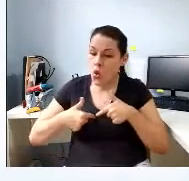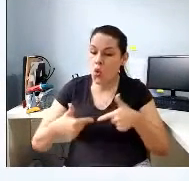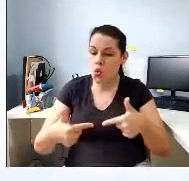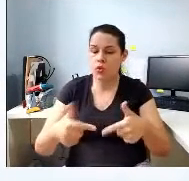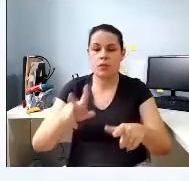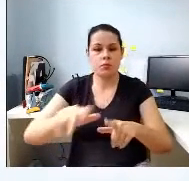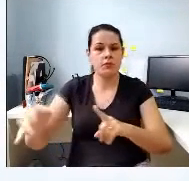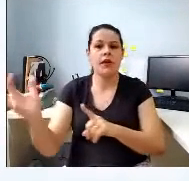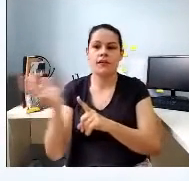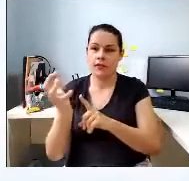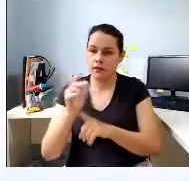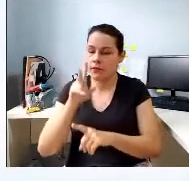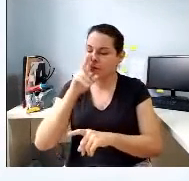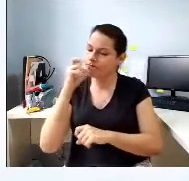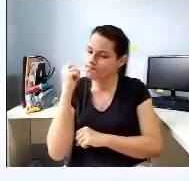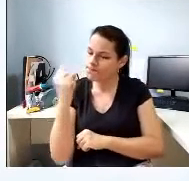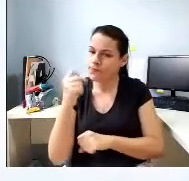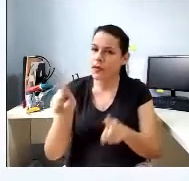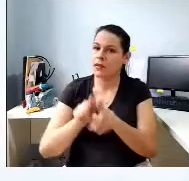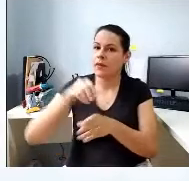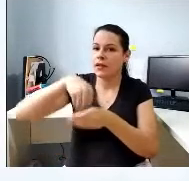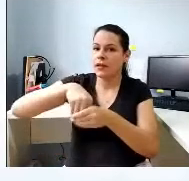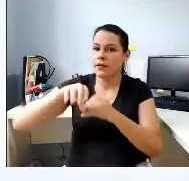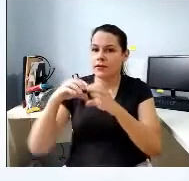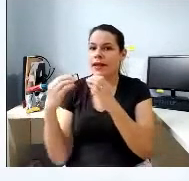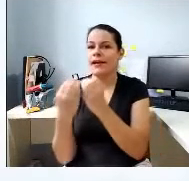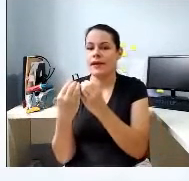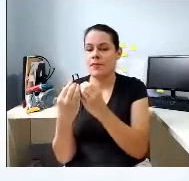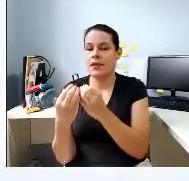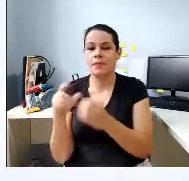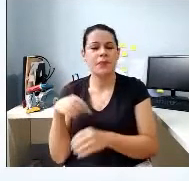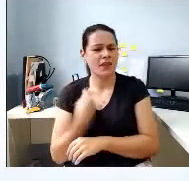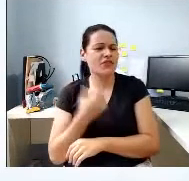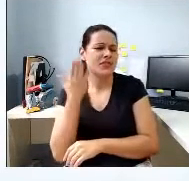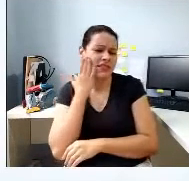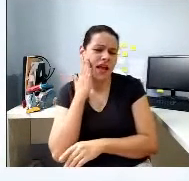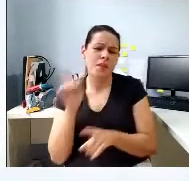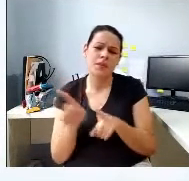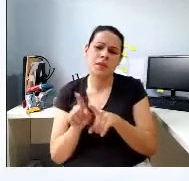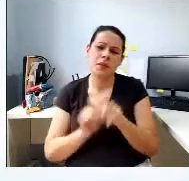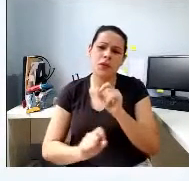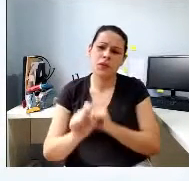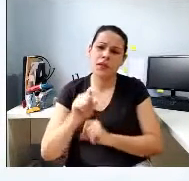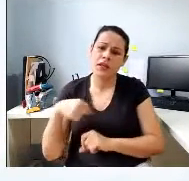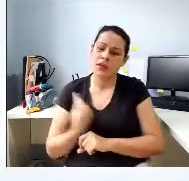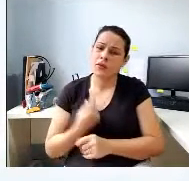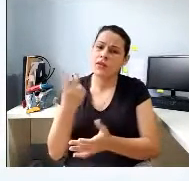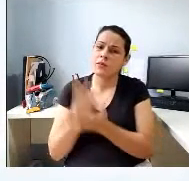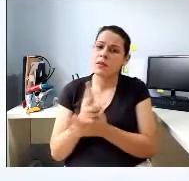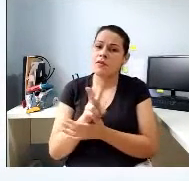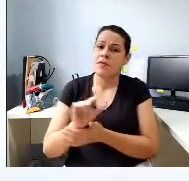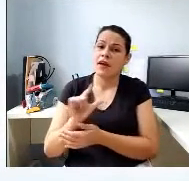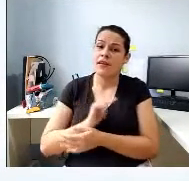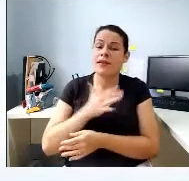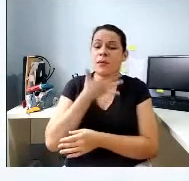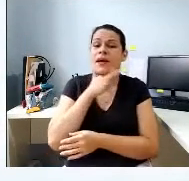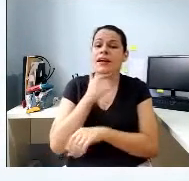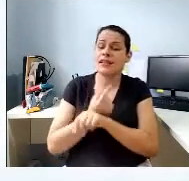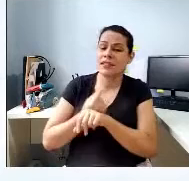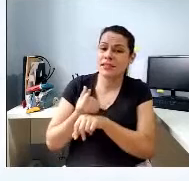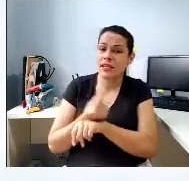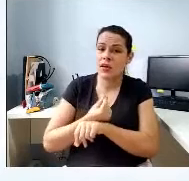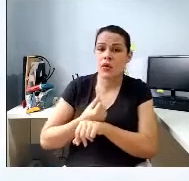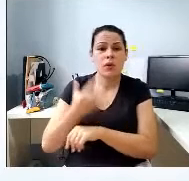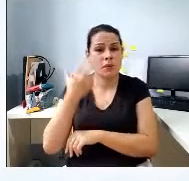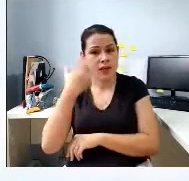embate bastante pesado dentro da Câmara. A gente sabe, ao mesmo tempo, que nós vamos estar no meio de uma grande crise econômica. A crise